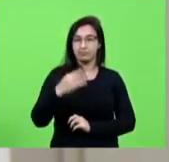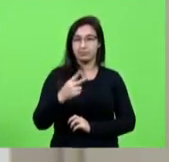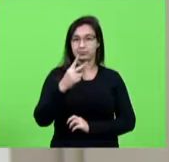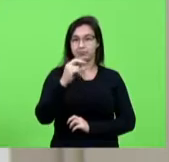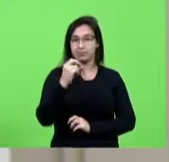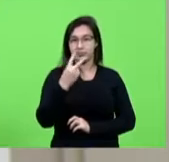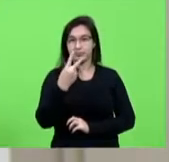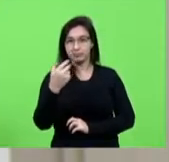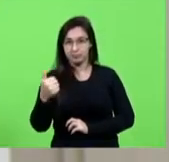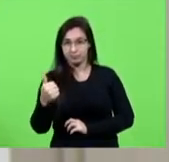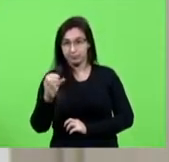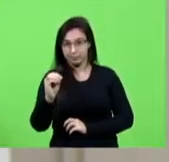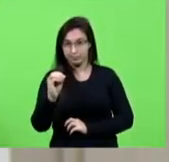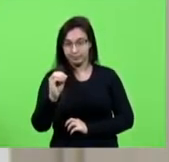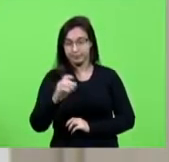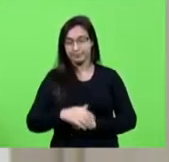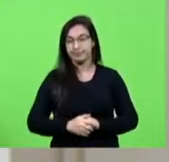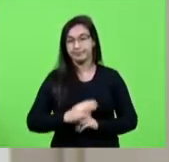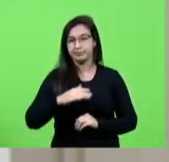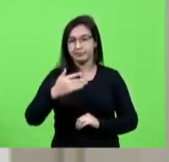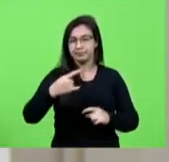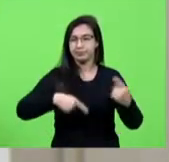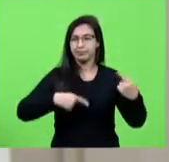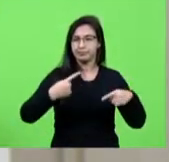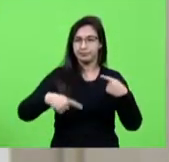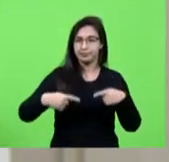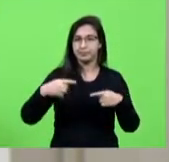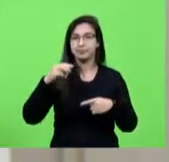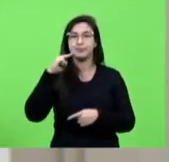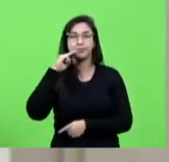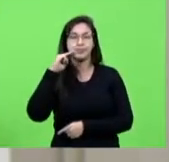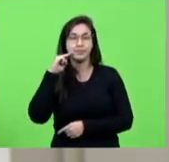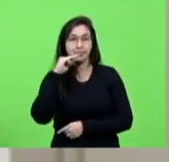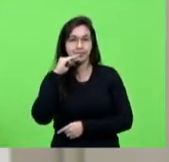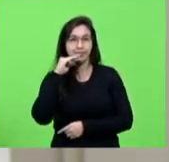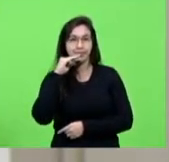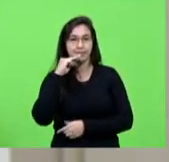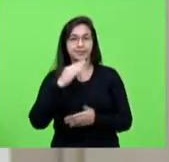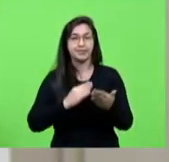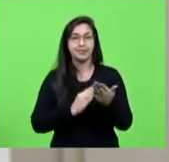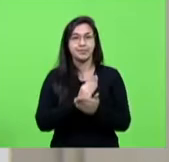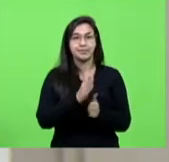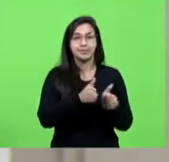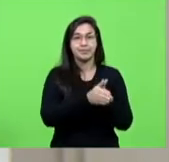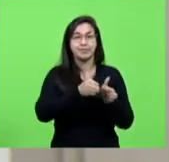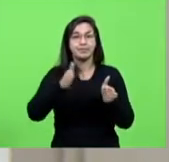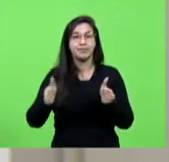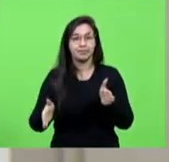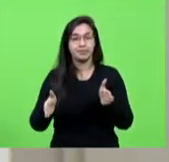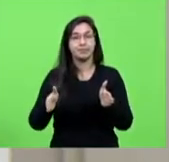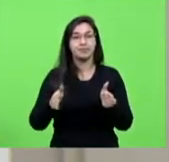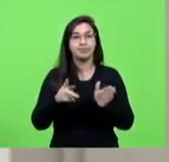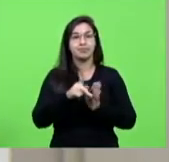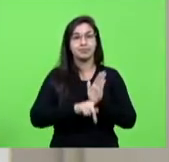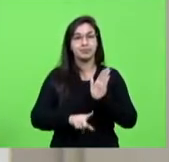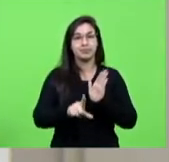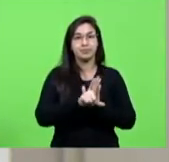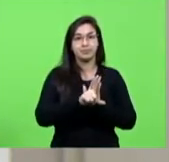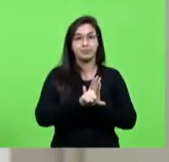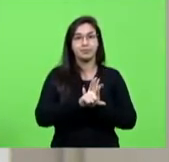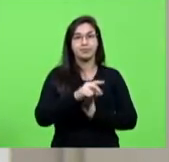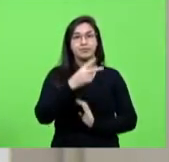267/2020. Após ser discutido pela senhora deputada Marlene Fengler, foi aprovado por maioria em turno único o projeto de lei